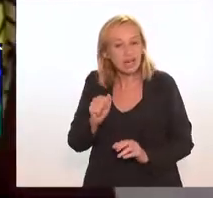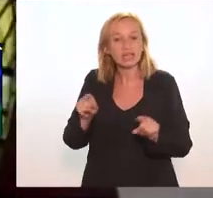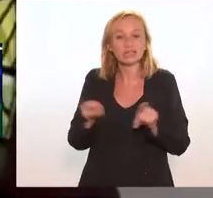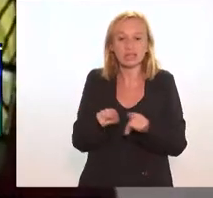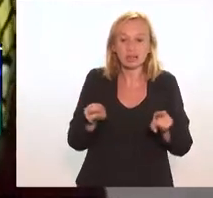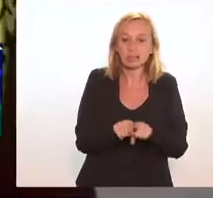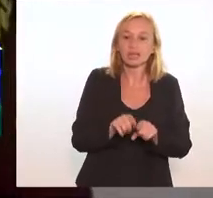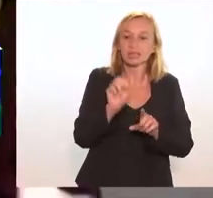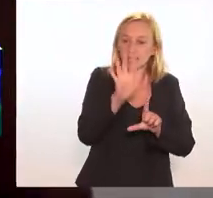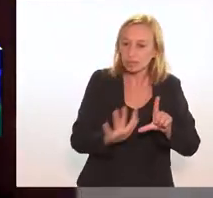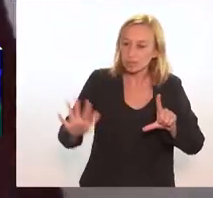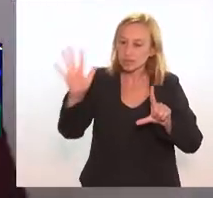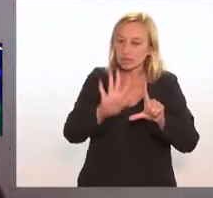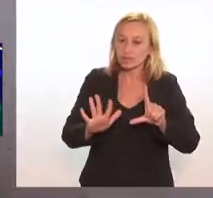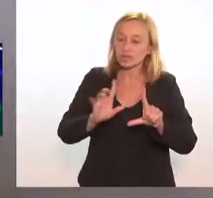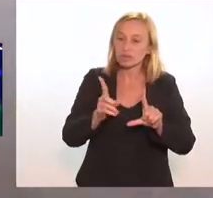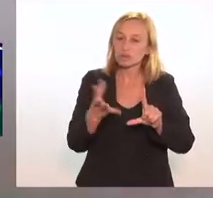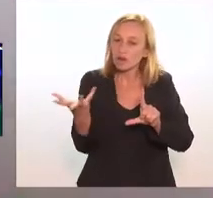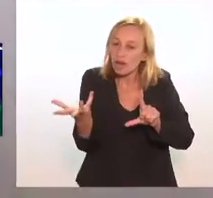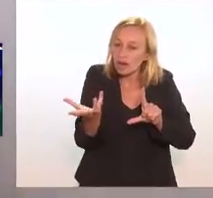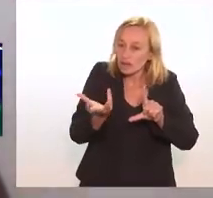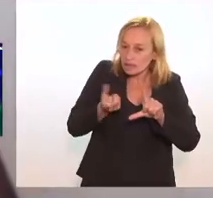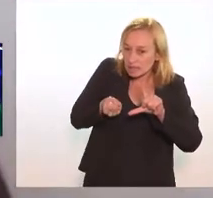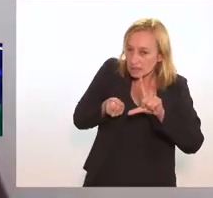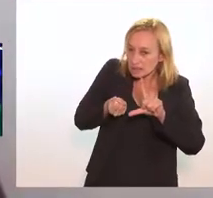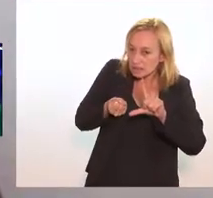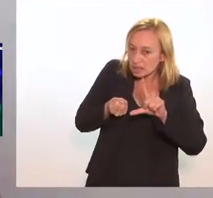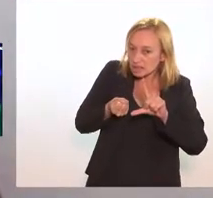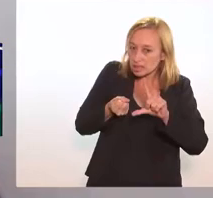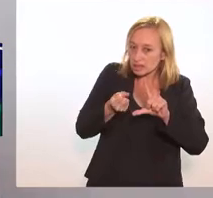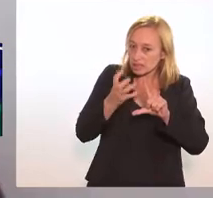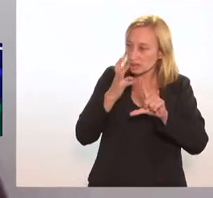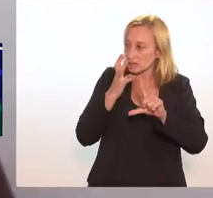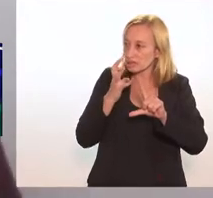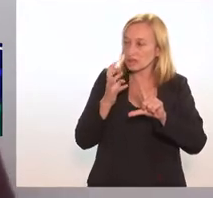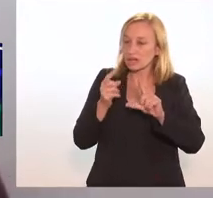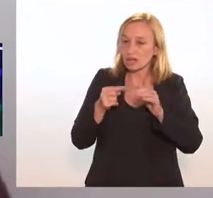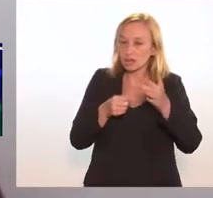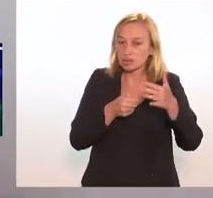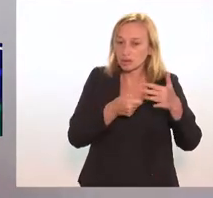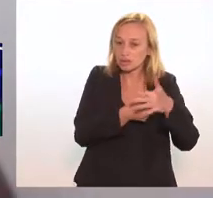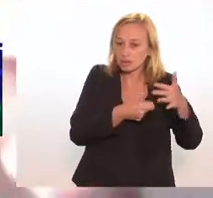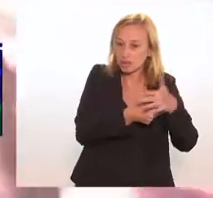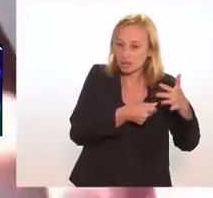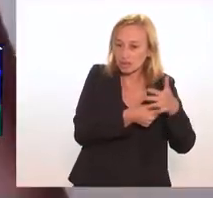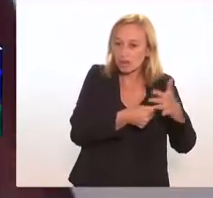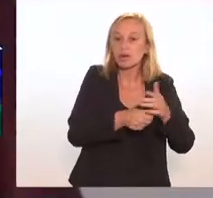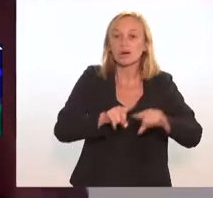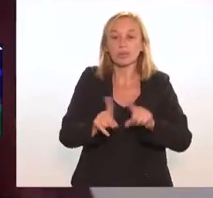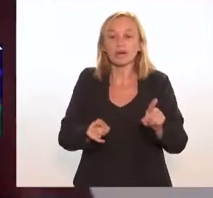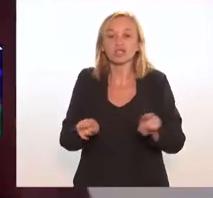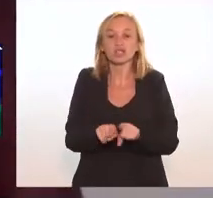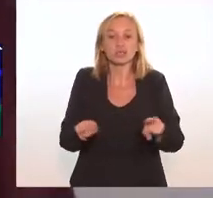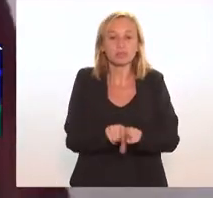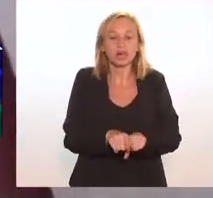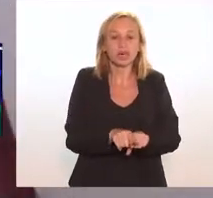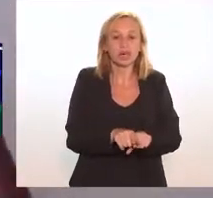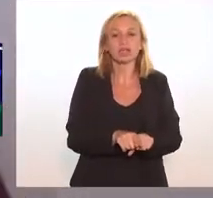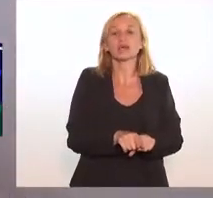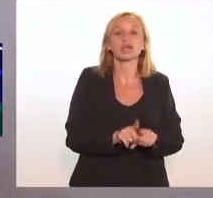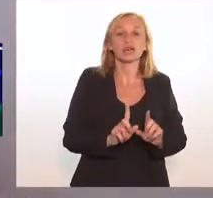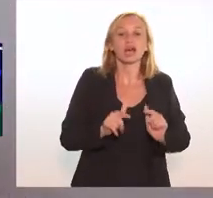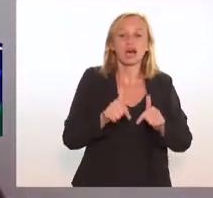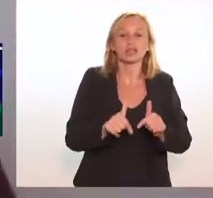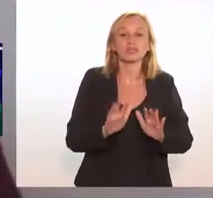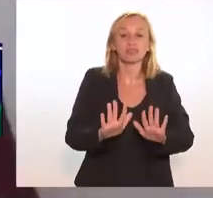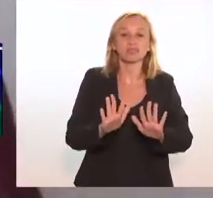dessa plataforma, não só recolhe essas denúncias vindas da sociedade civil, mas também faz uma escuta ativa. Ou seja, a